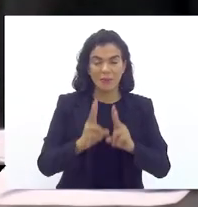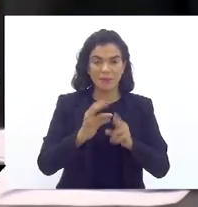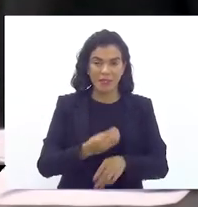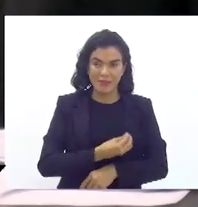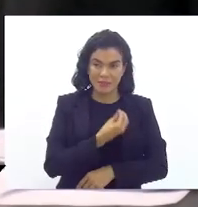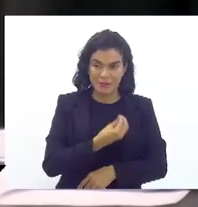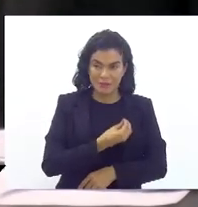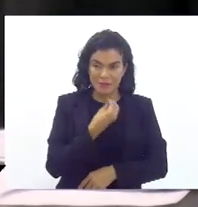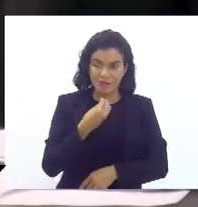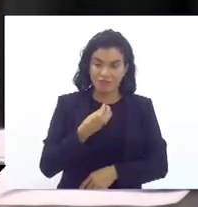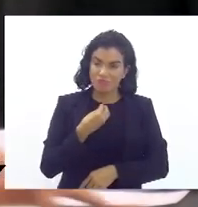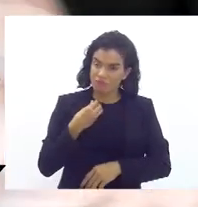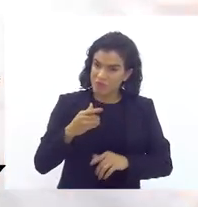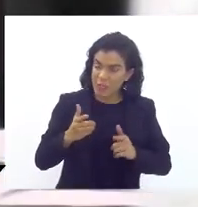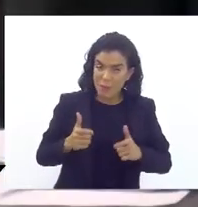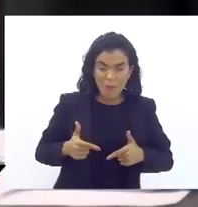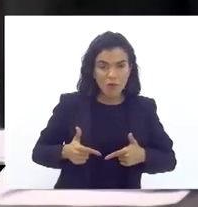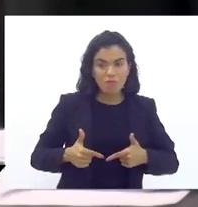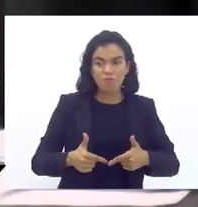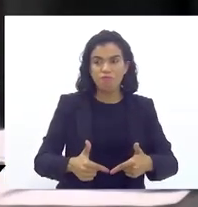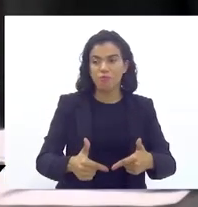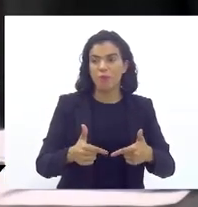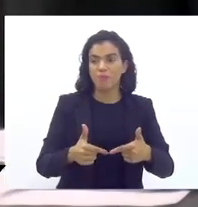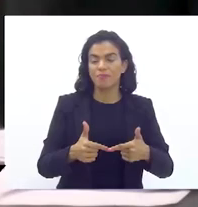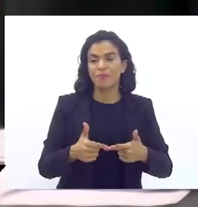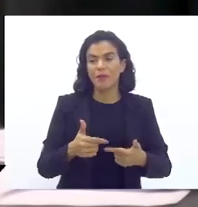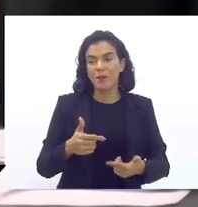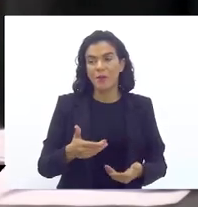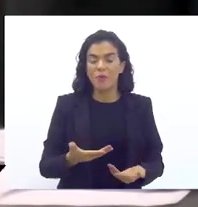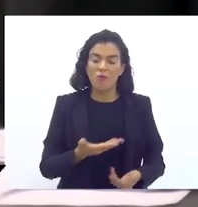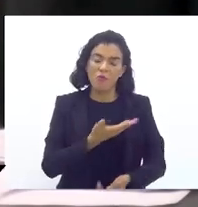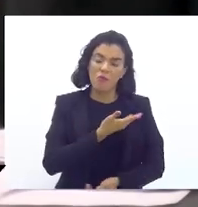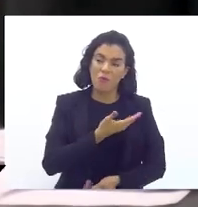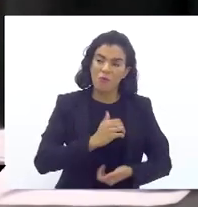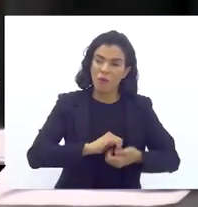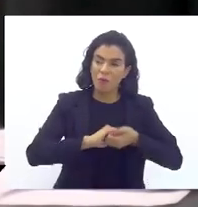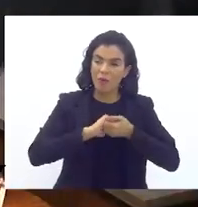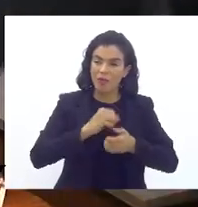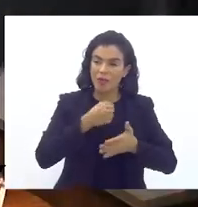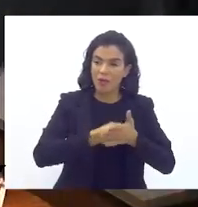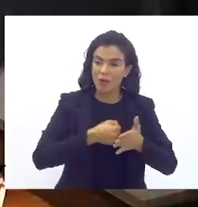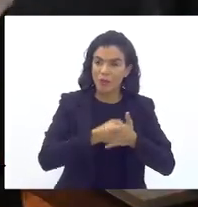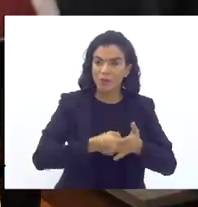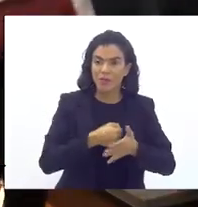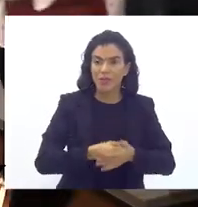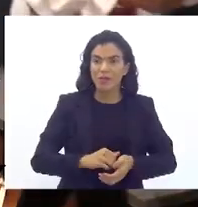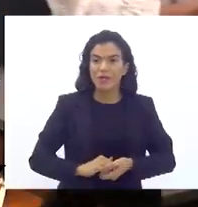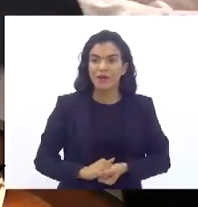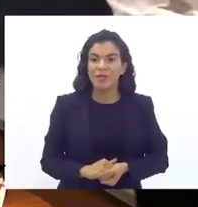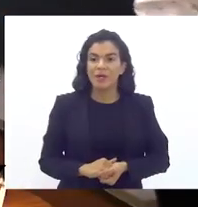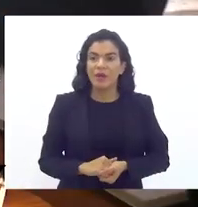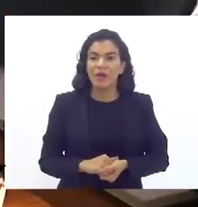muito enfático sempre um companheiro de coração e de luta negro